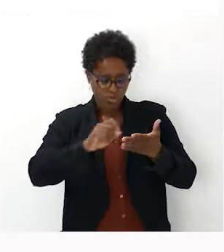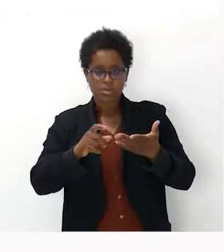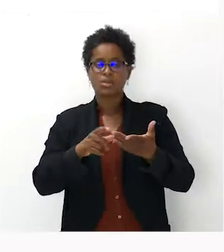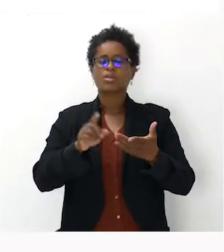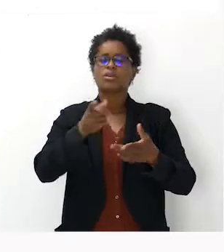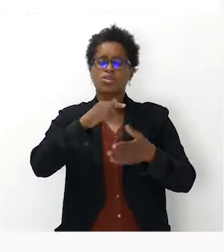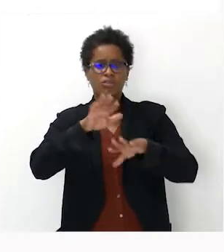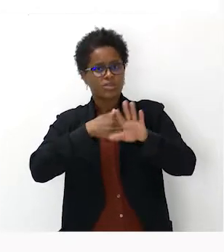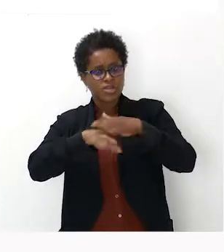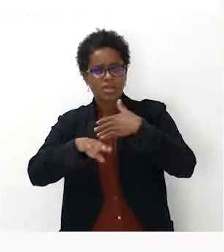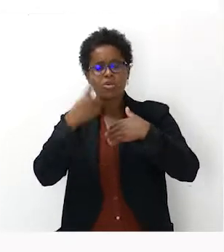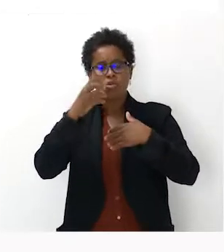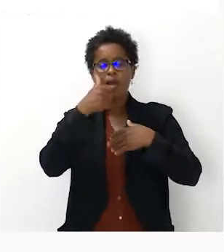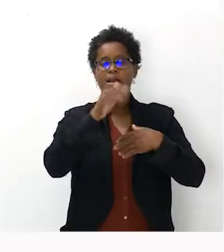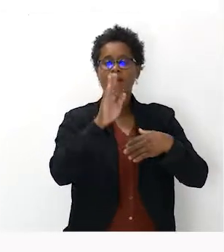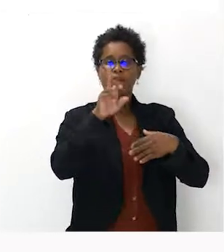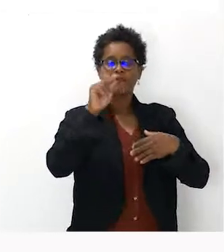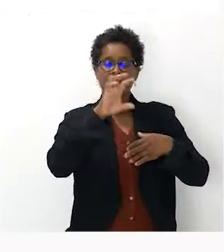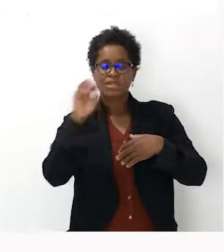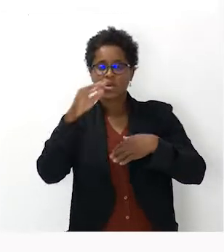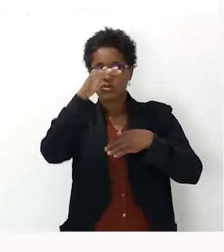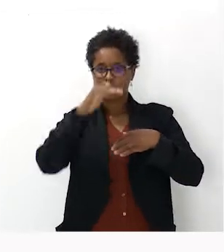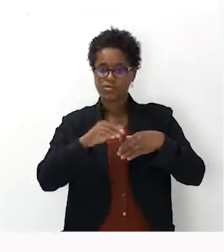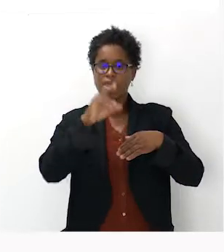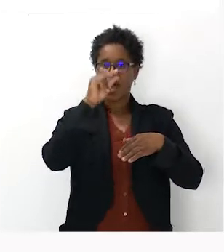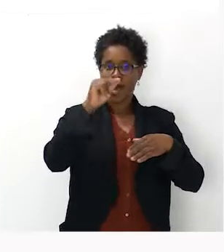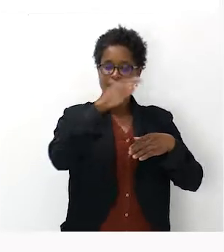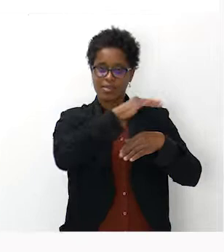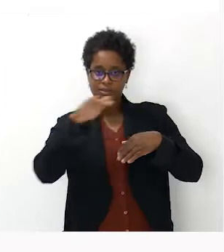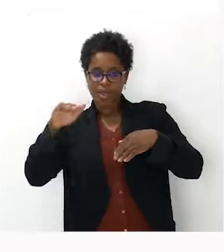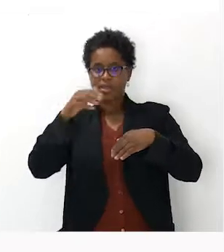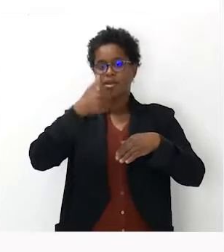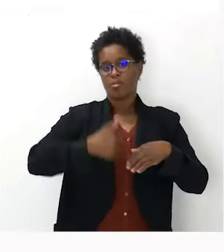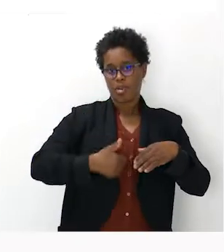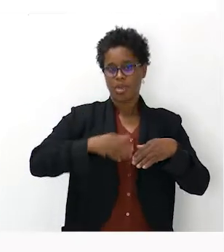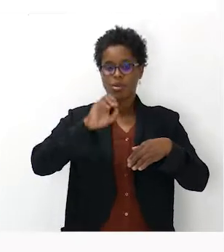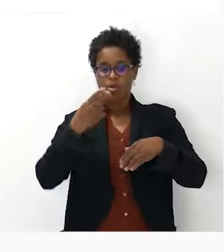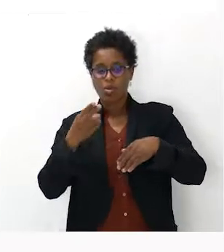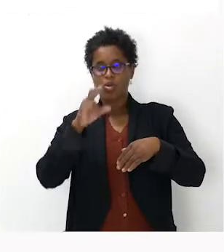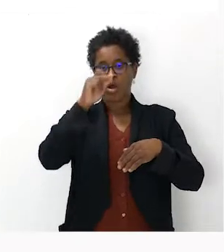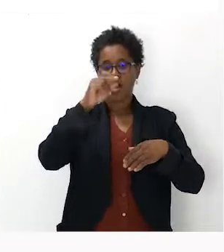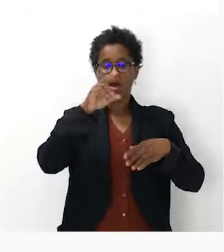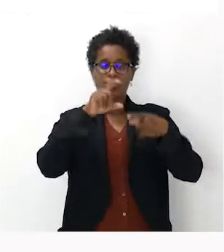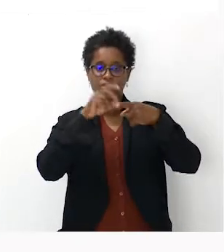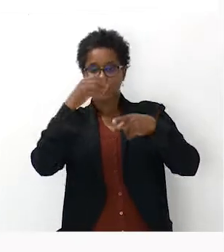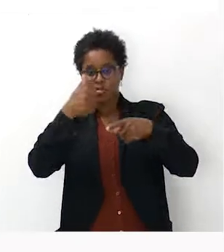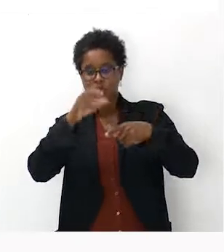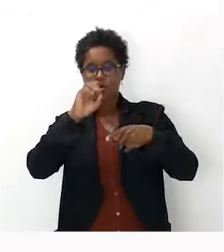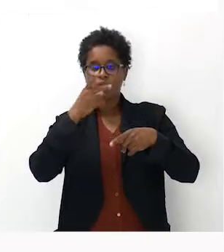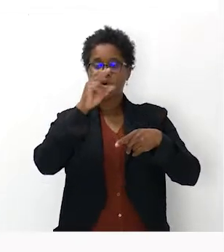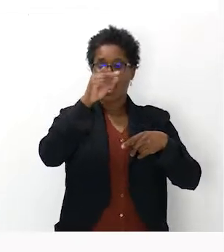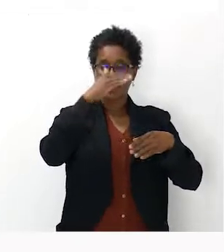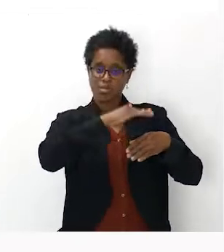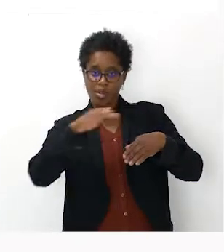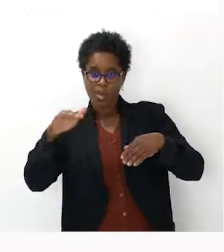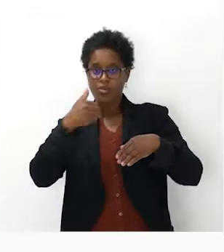nós representamos uma fração é dessa forma, A dividido por B ou A sobre B. Usamos